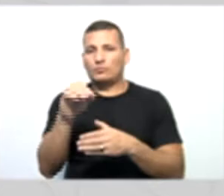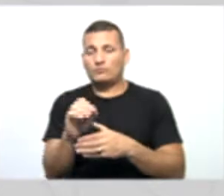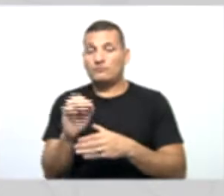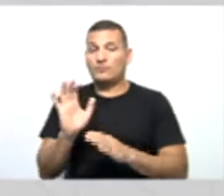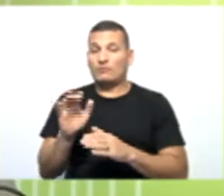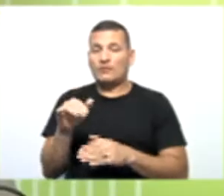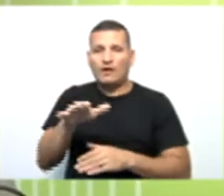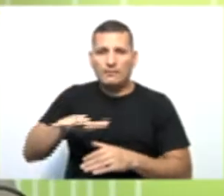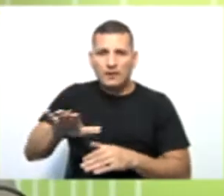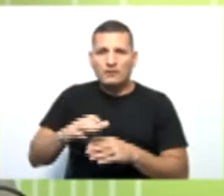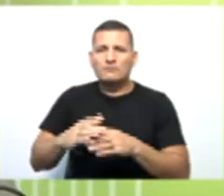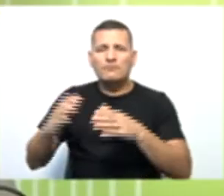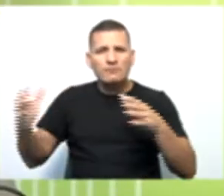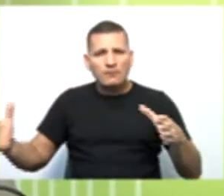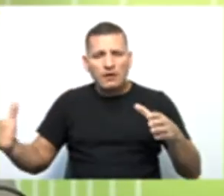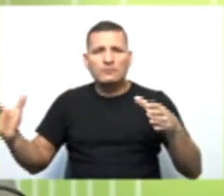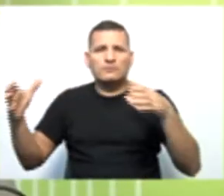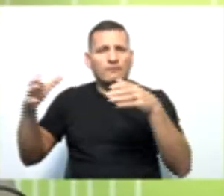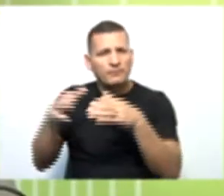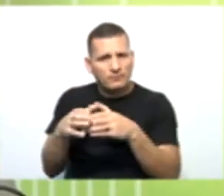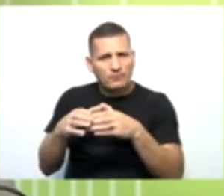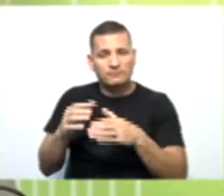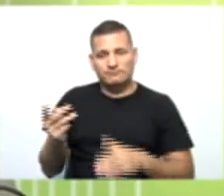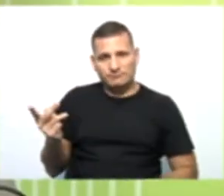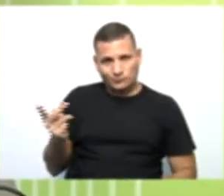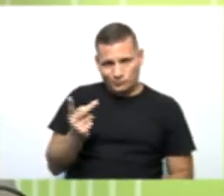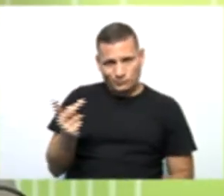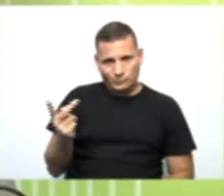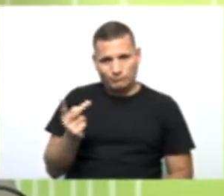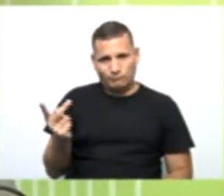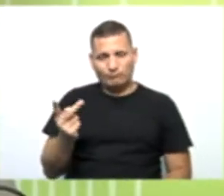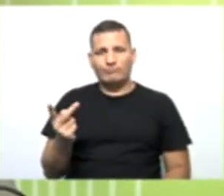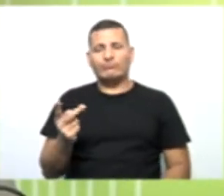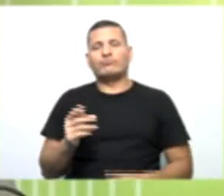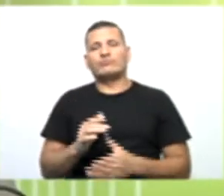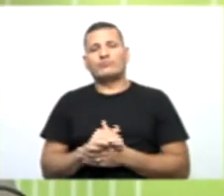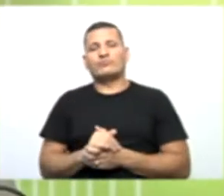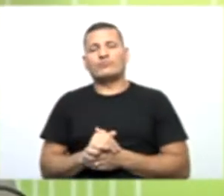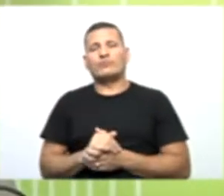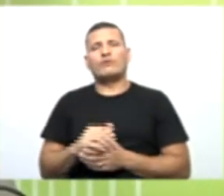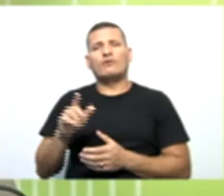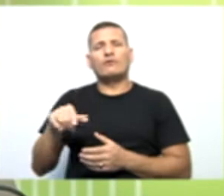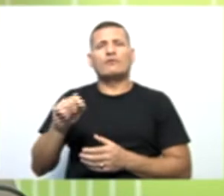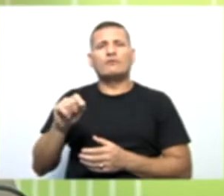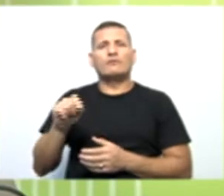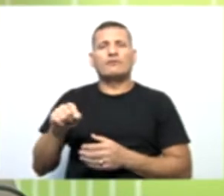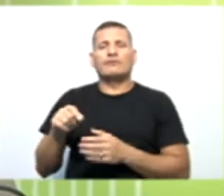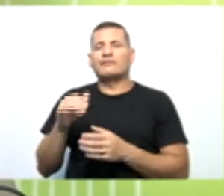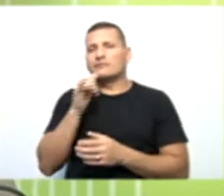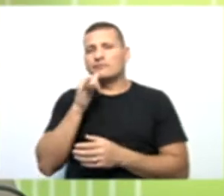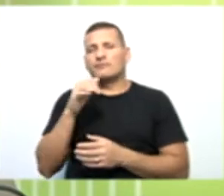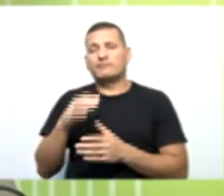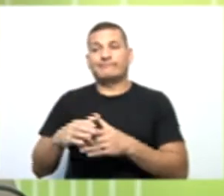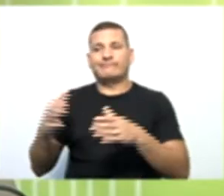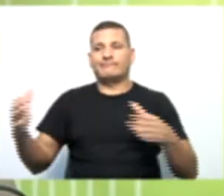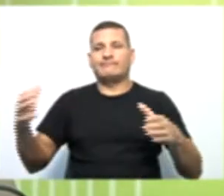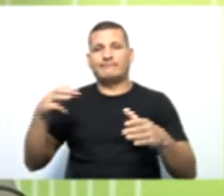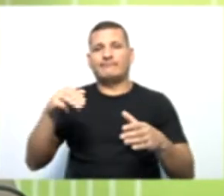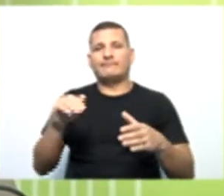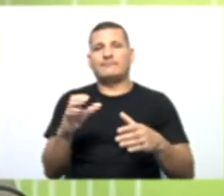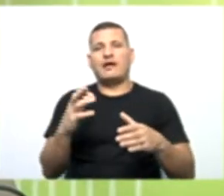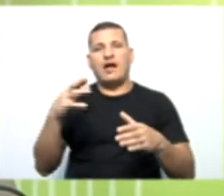ambiente, vamos imaginar que ele é tudo aquilo que está externo a você. Imagine que